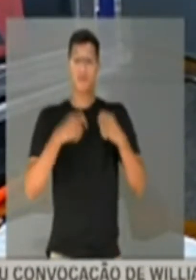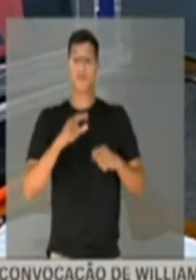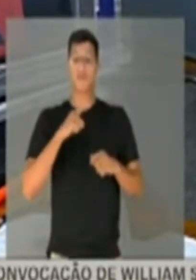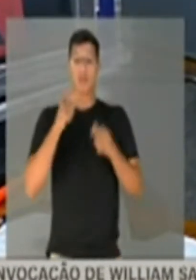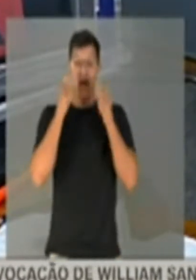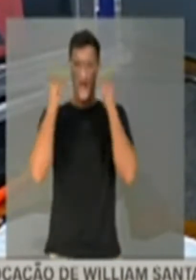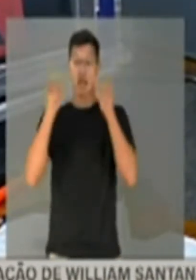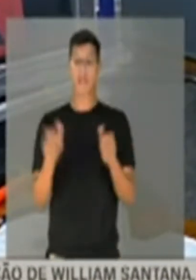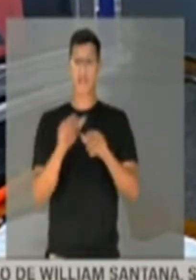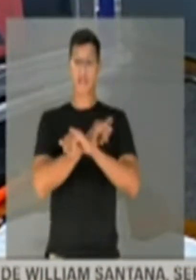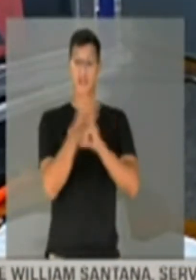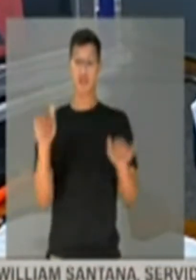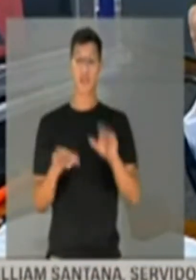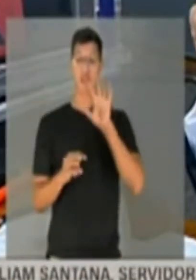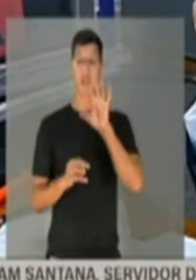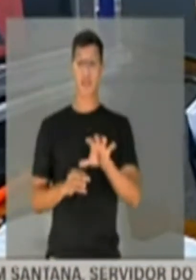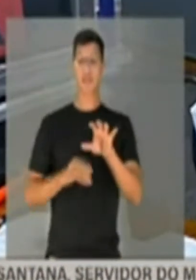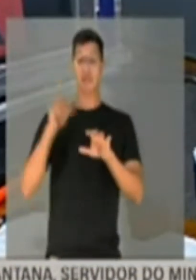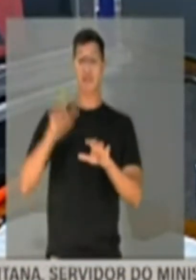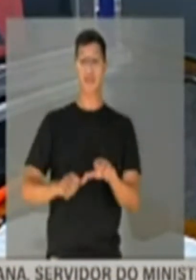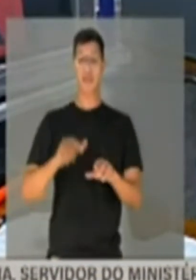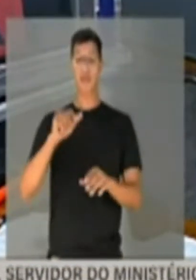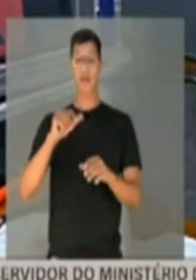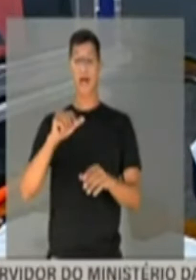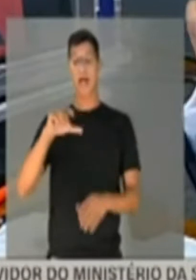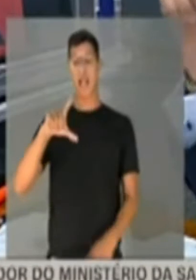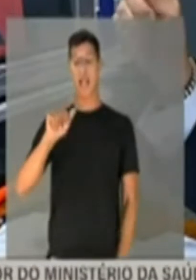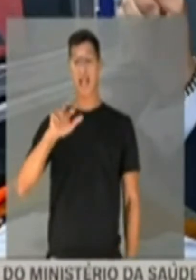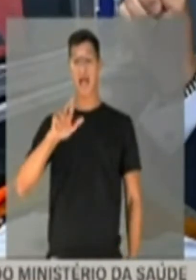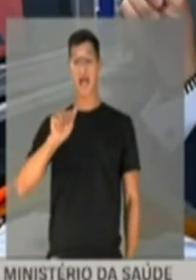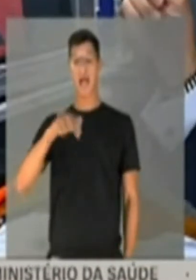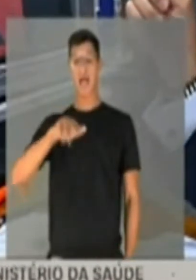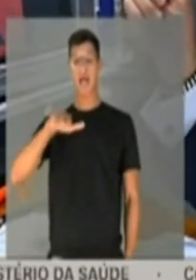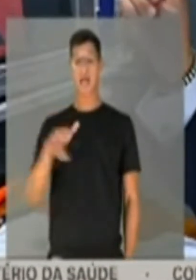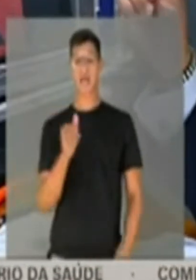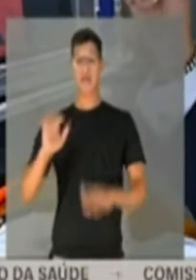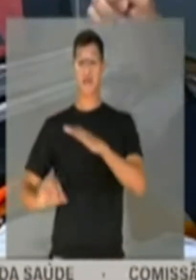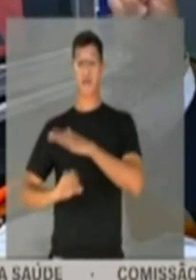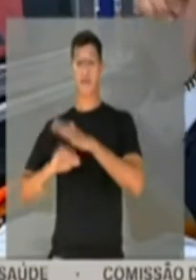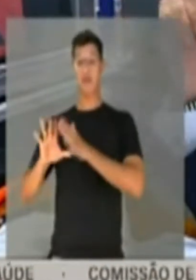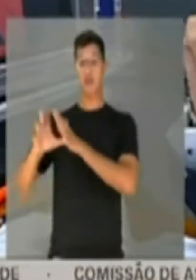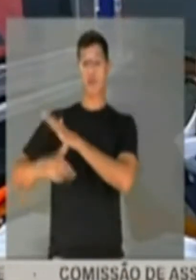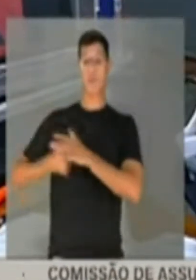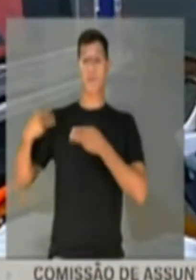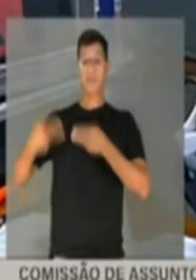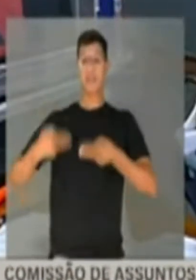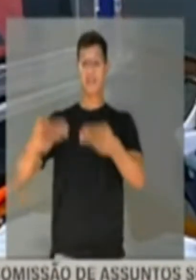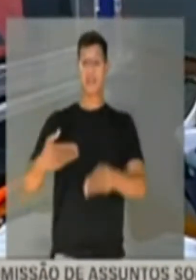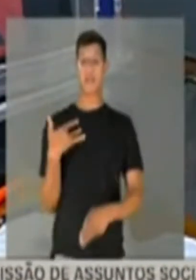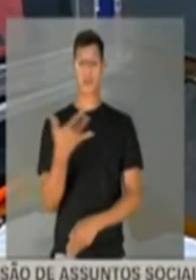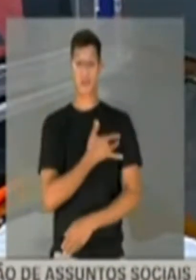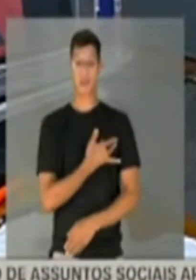ter alertado para dizer: isso aqui é uma laranja da Global, que é uma empresa que roubou o Ministério da